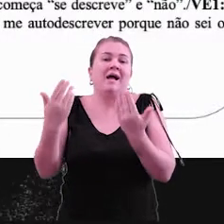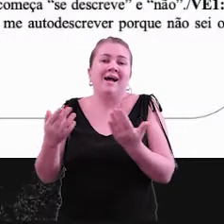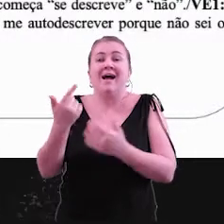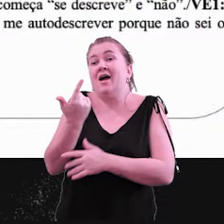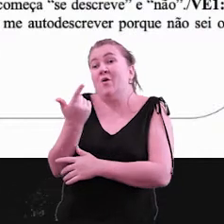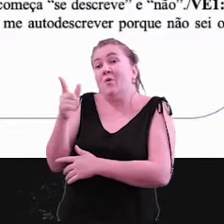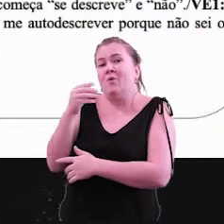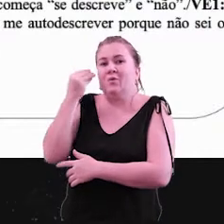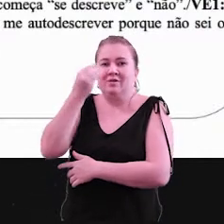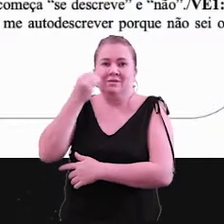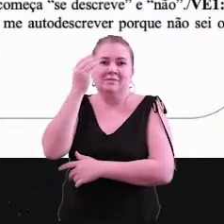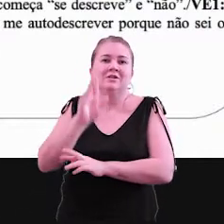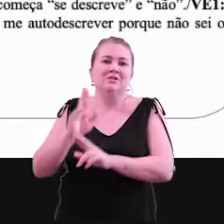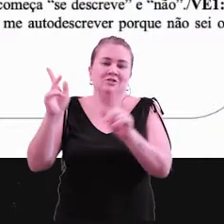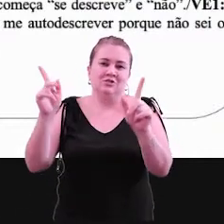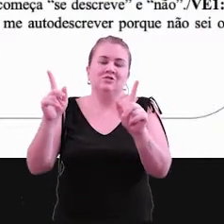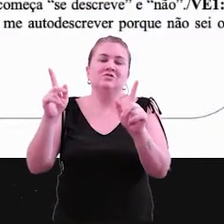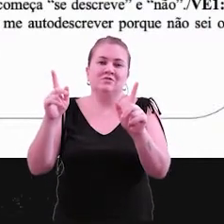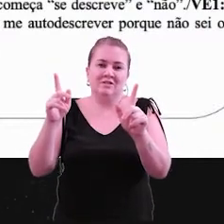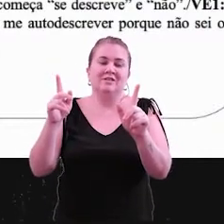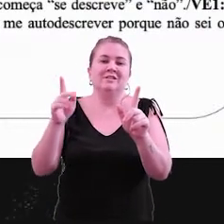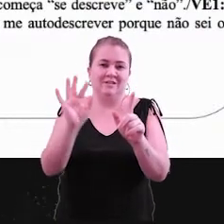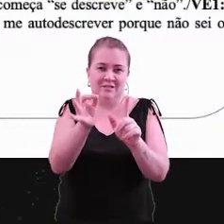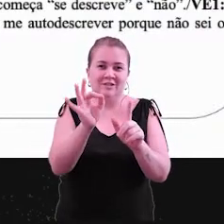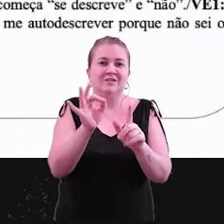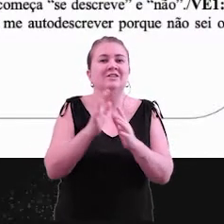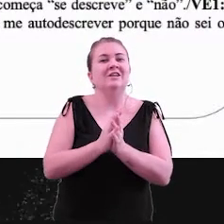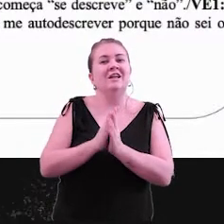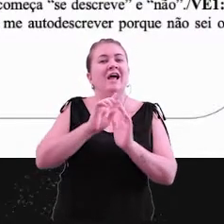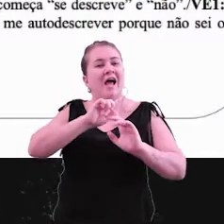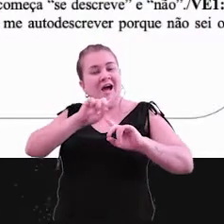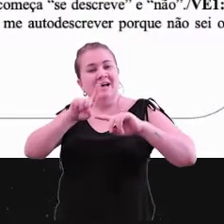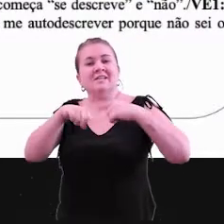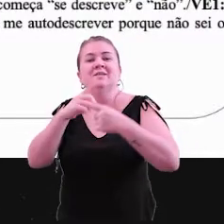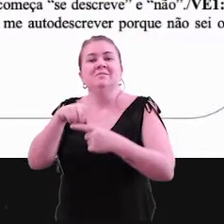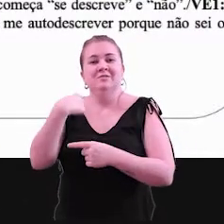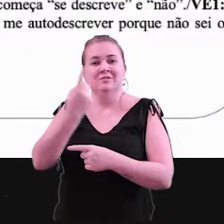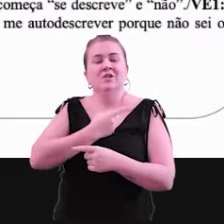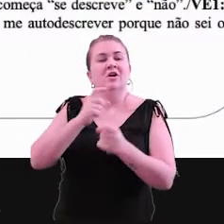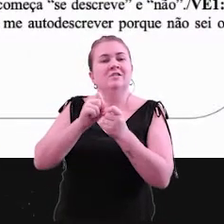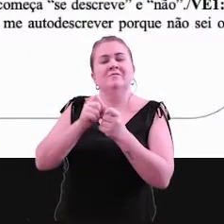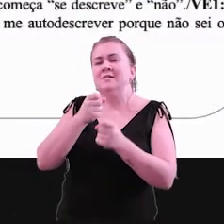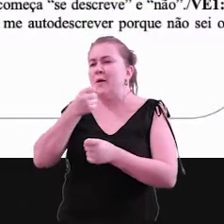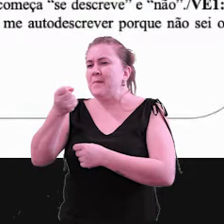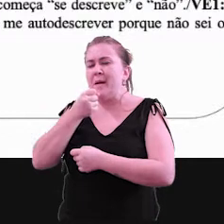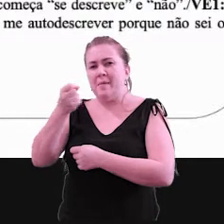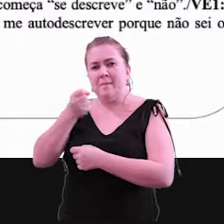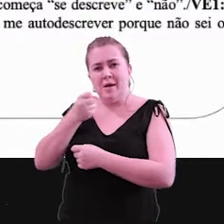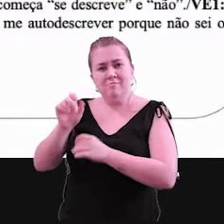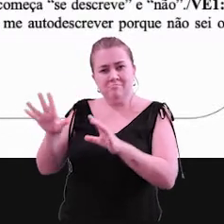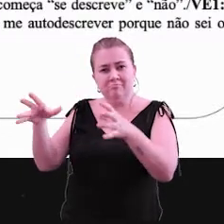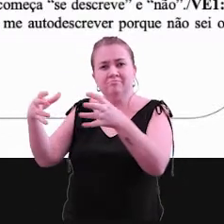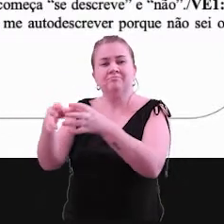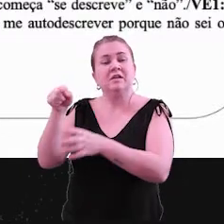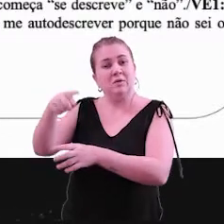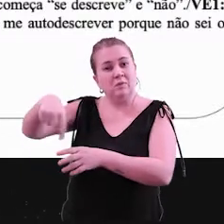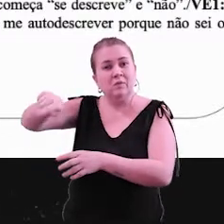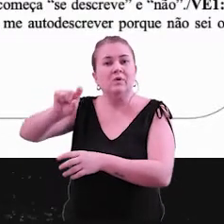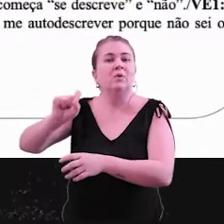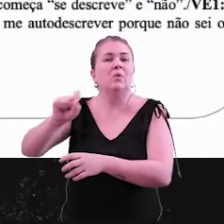quando realizamos entrevistas com esse grupo, eles destacaram, então, que perceberam que o mediador